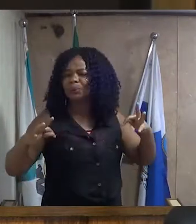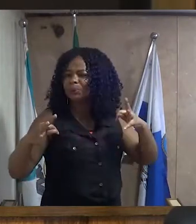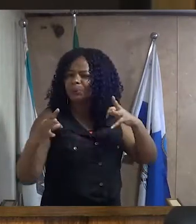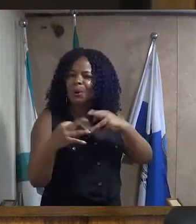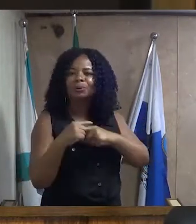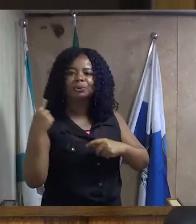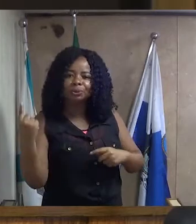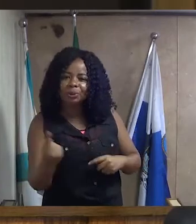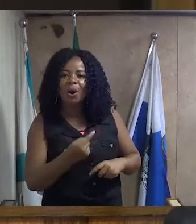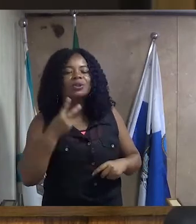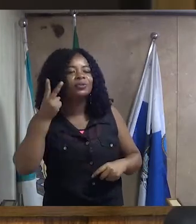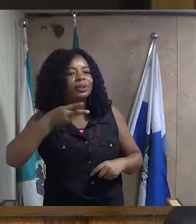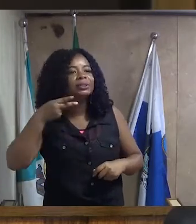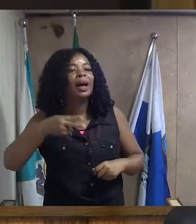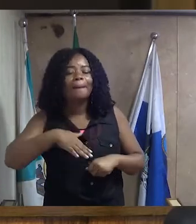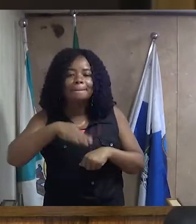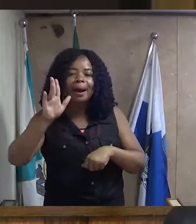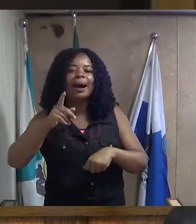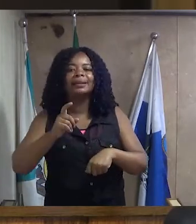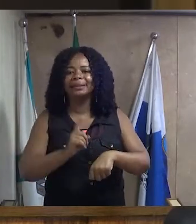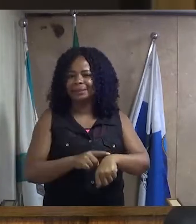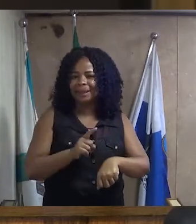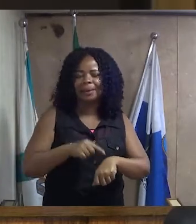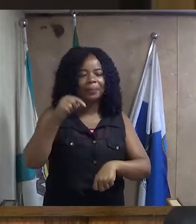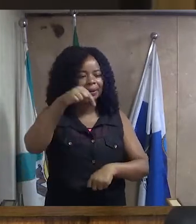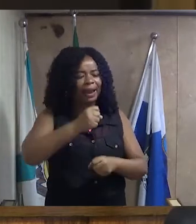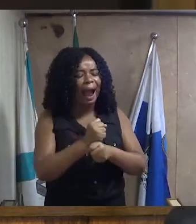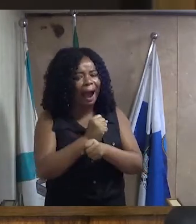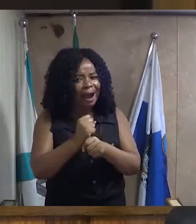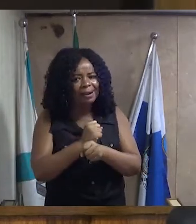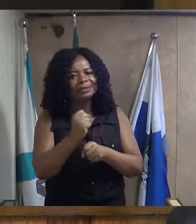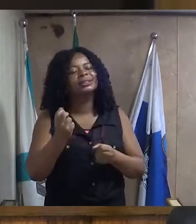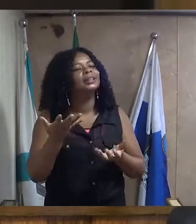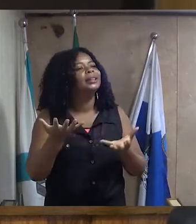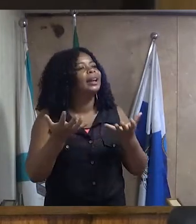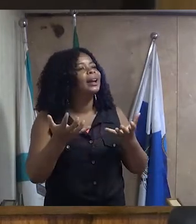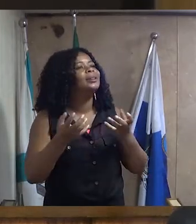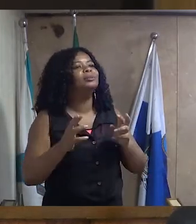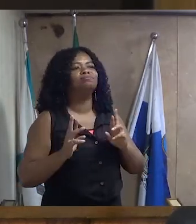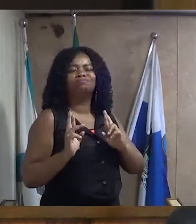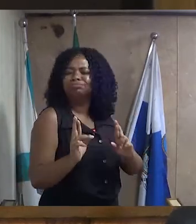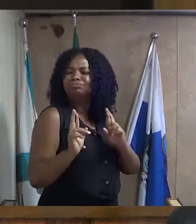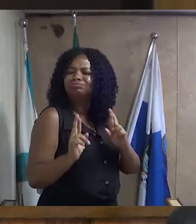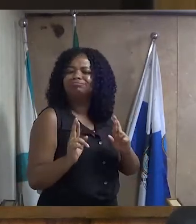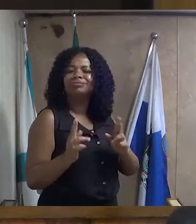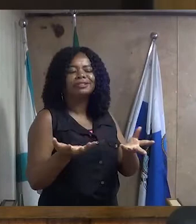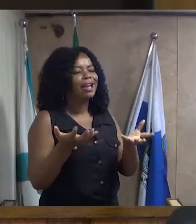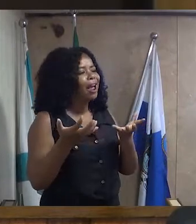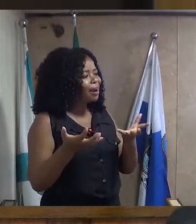tempo. Nós vamos torcer, iremos realmente